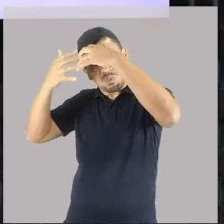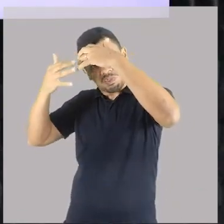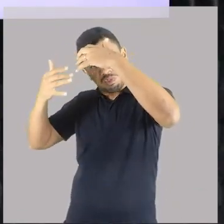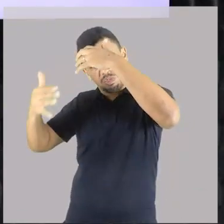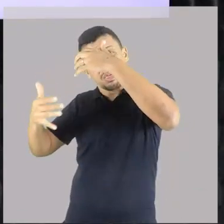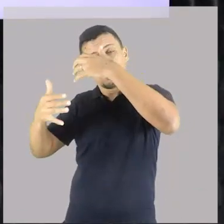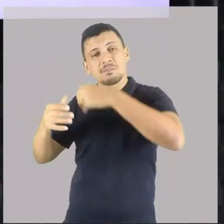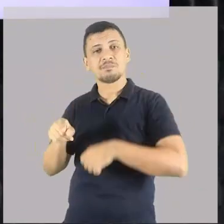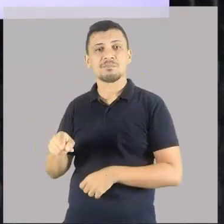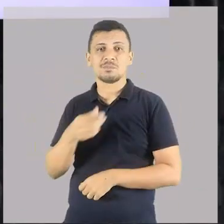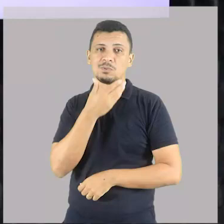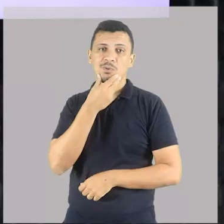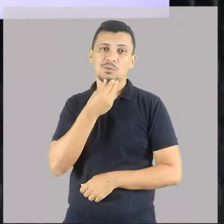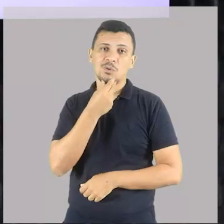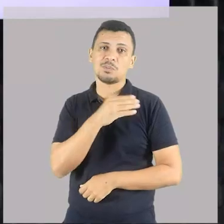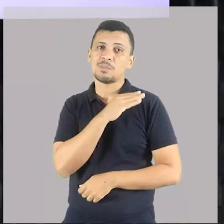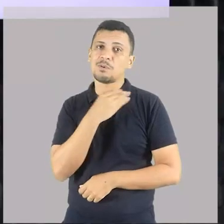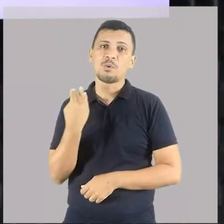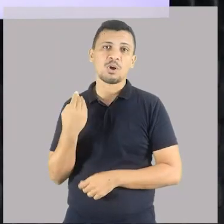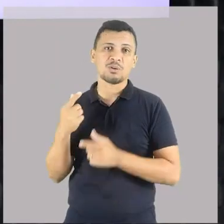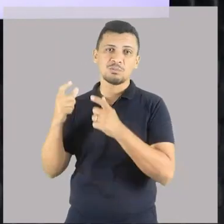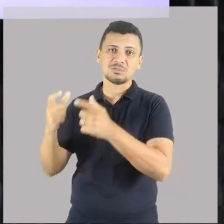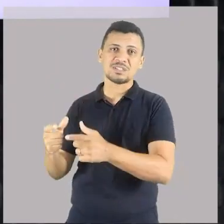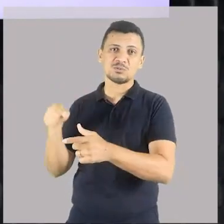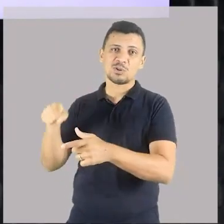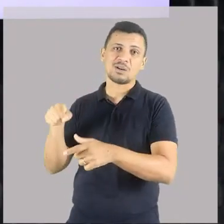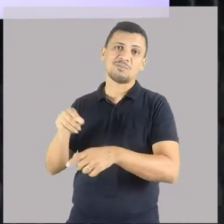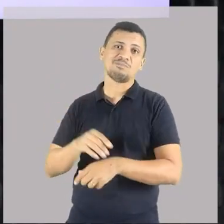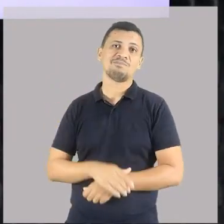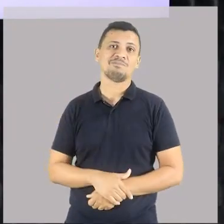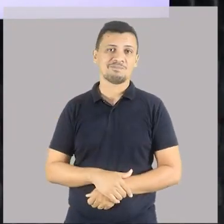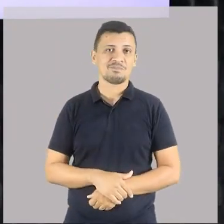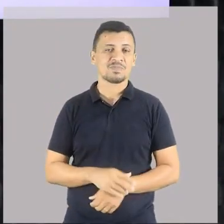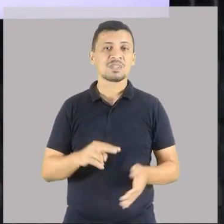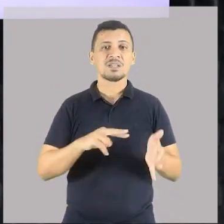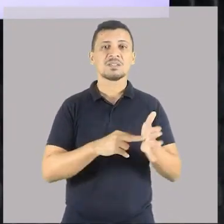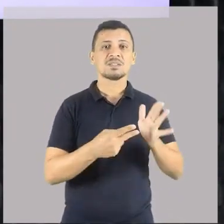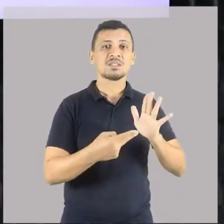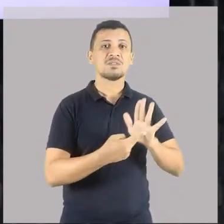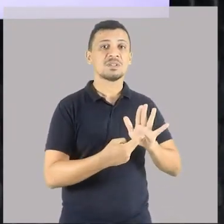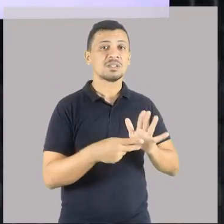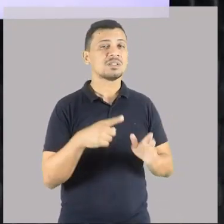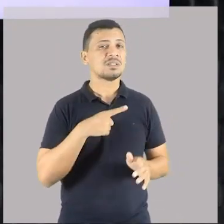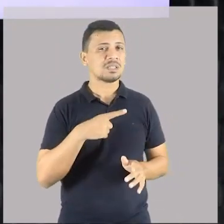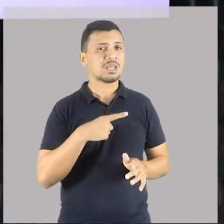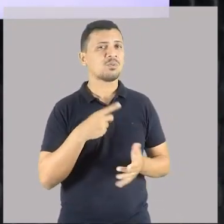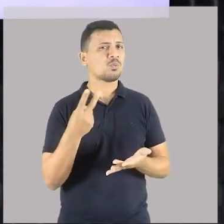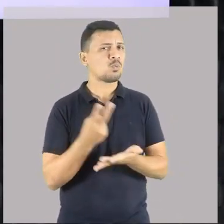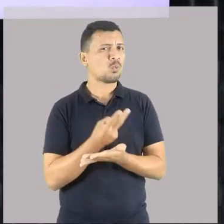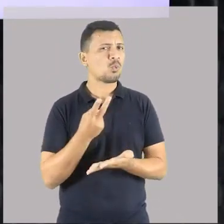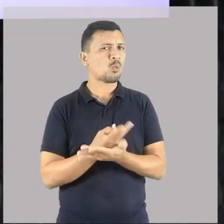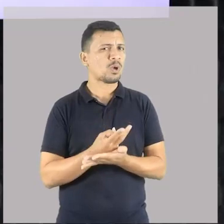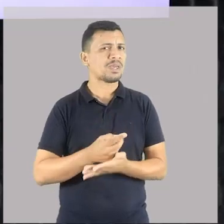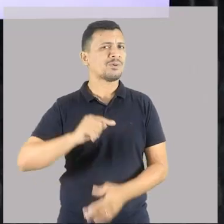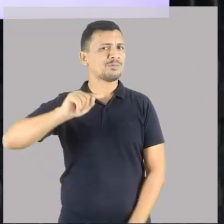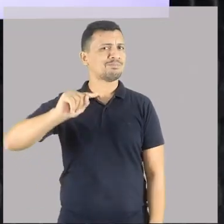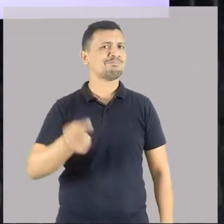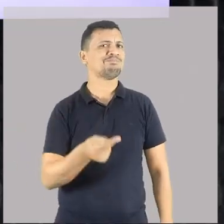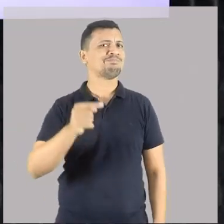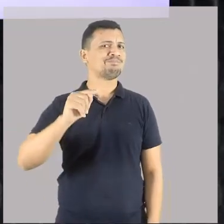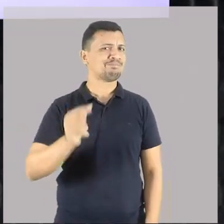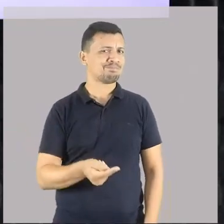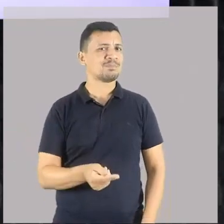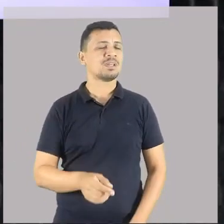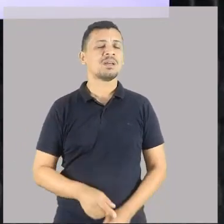aí, ó, acabou falecendo no local. Significa dizer que nessa notícia há uma falha de pontuação, certo? A